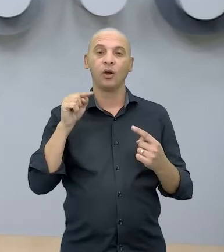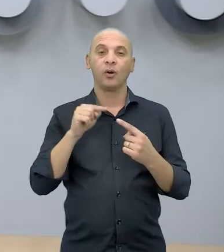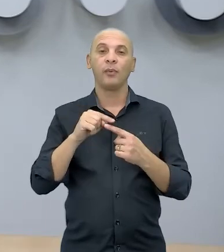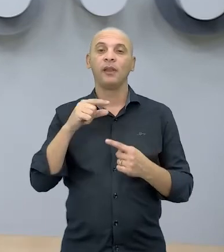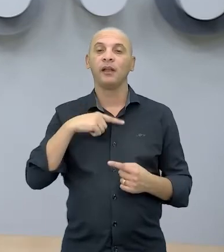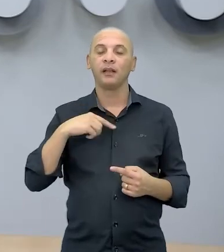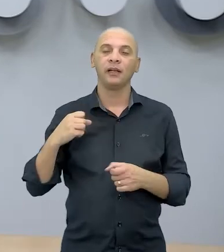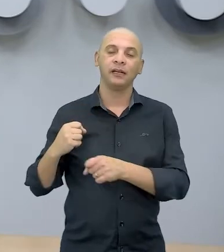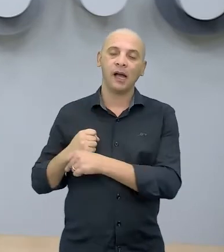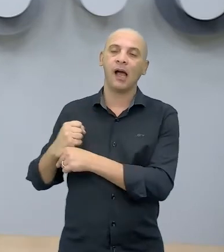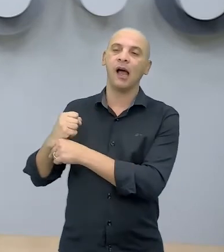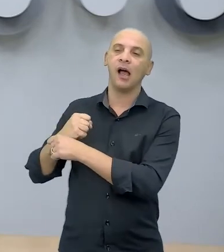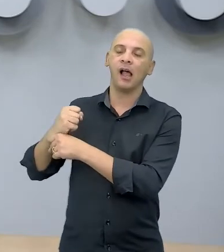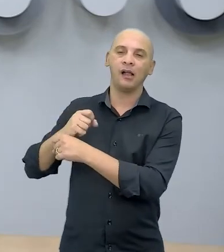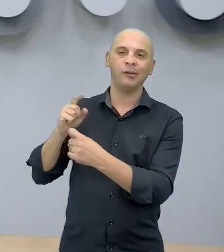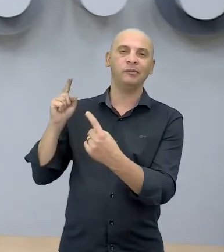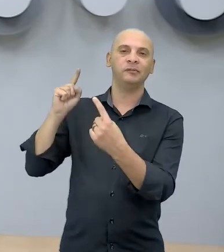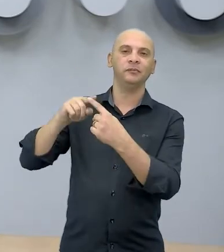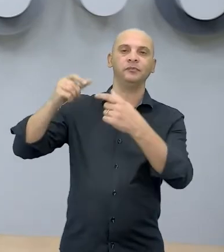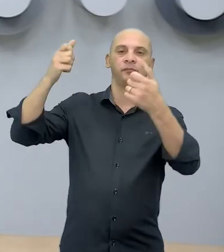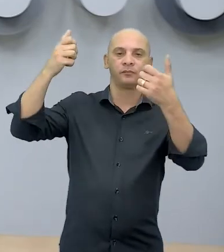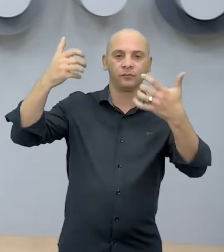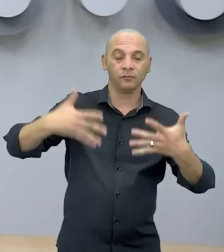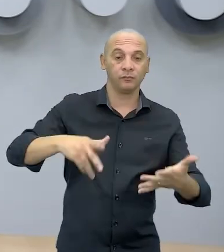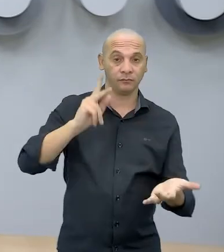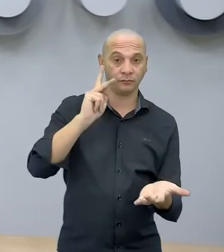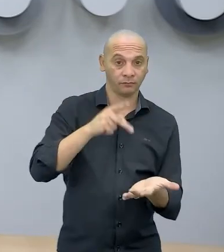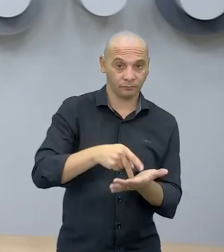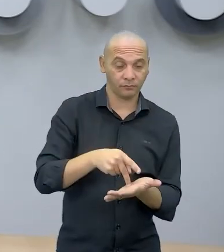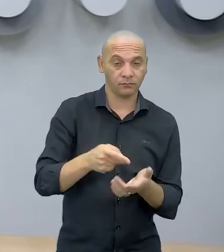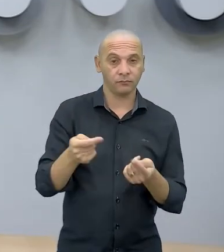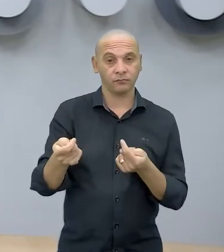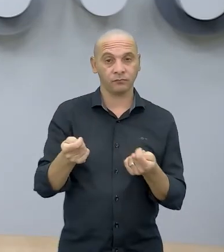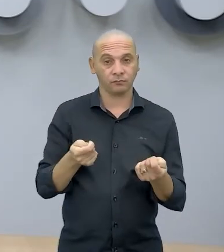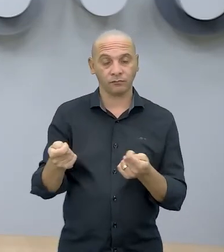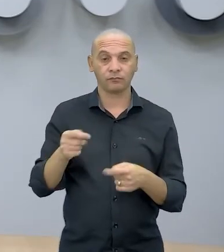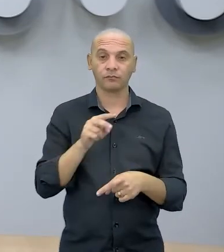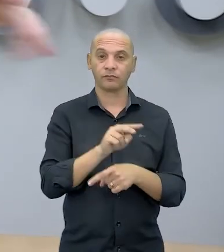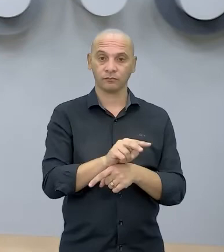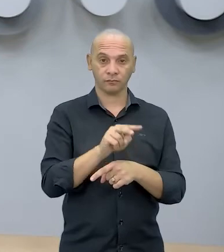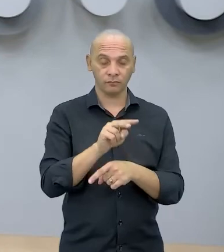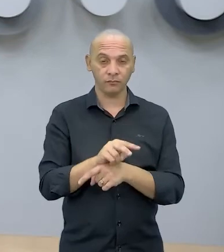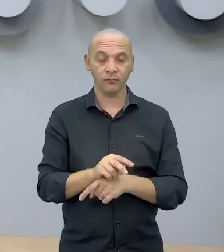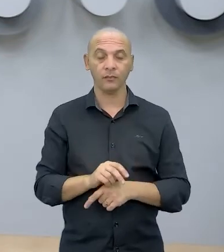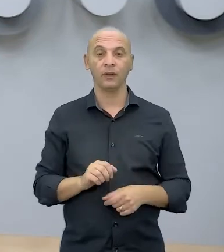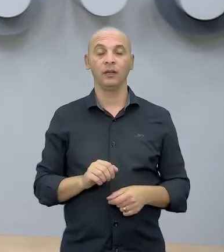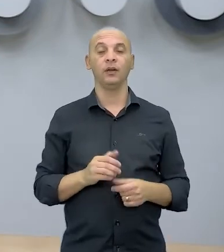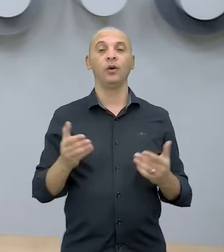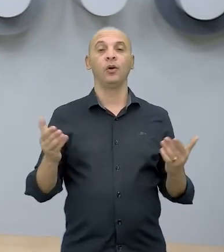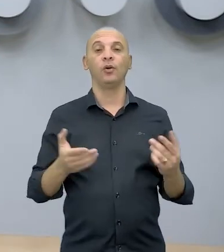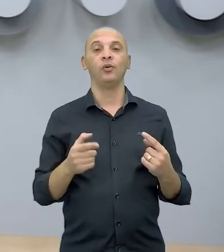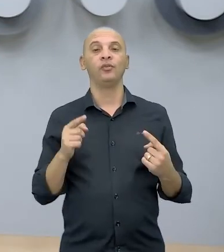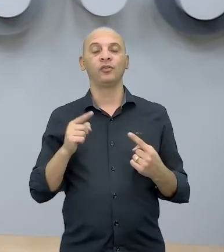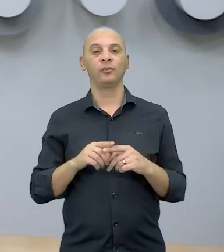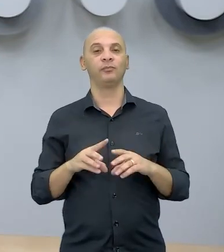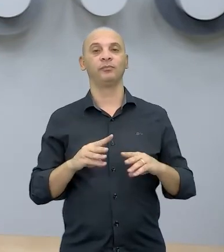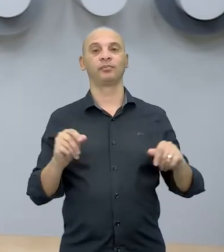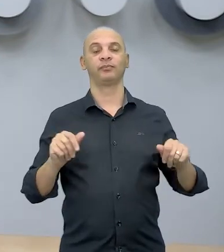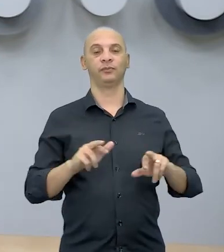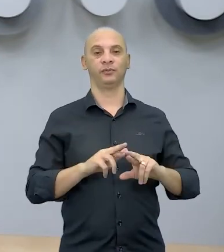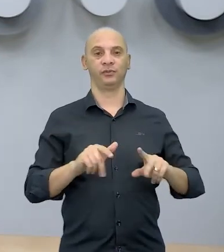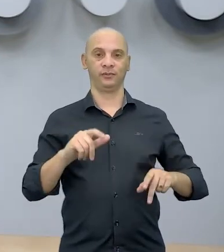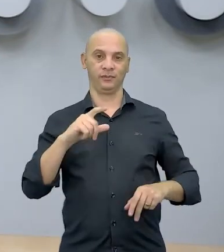serviu durante muito tempo para explicar uma certa realidade de controle e de monitoramento, diz a Zuboff, hoje ele é insuficiente.